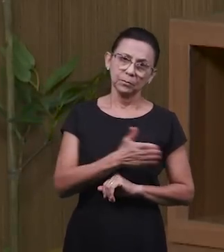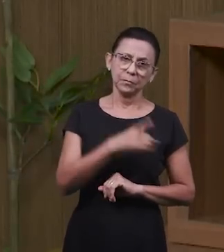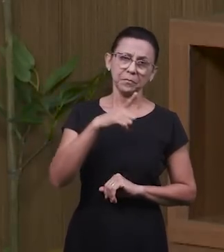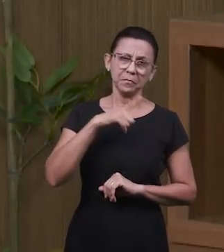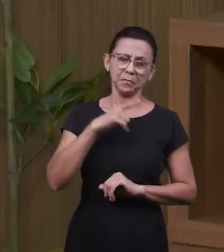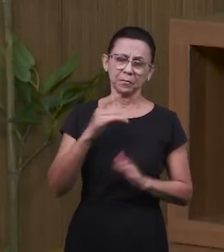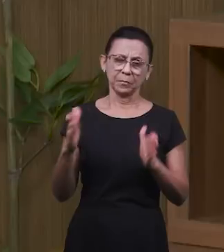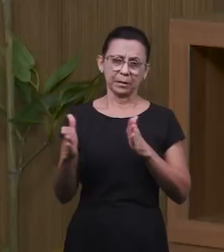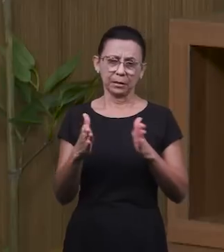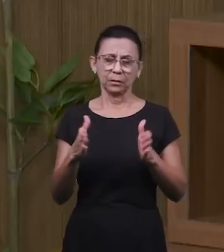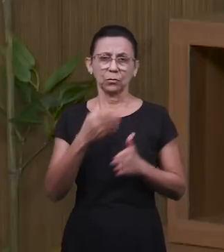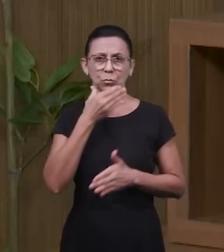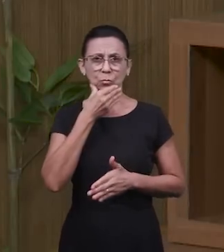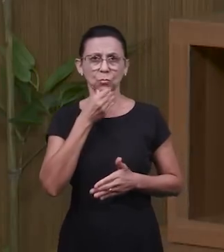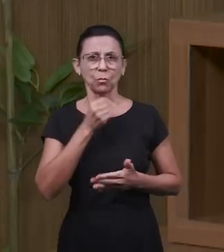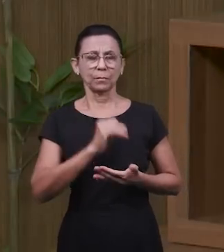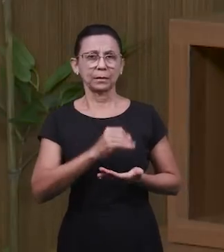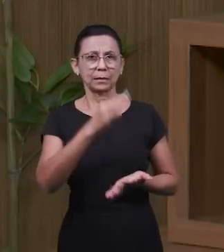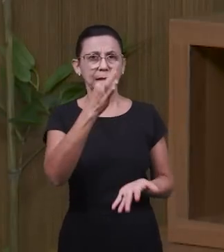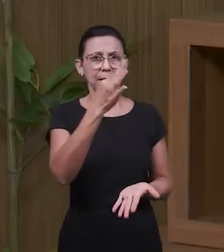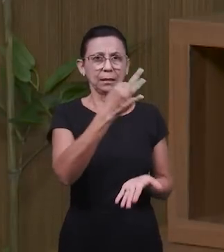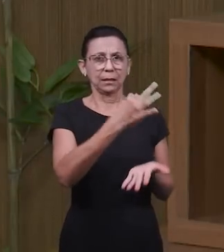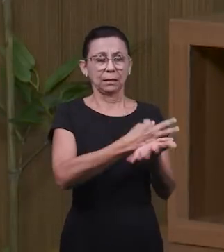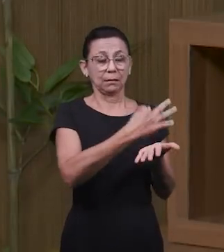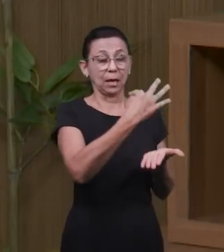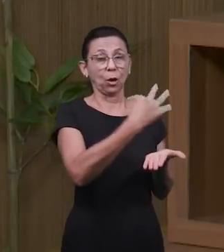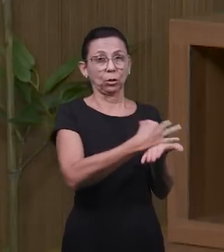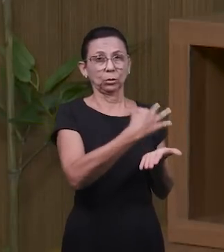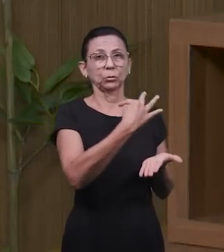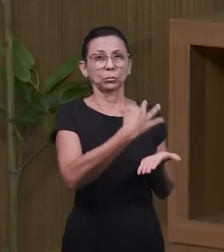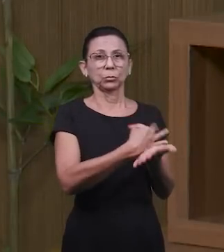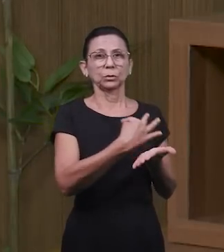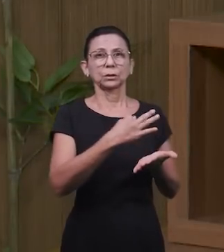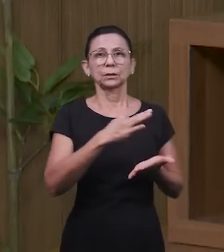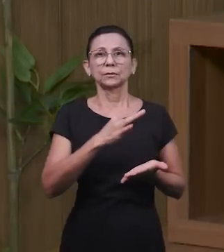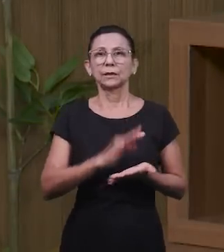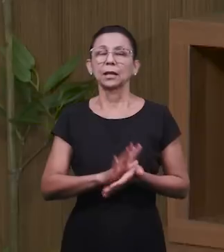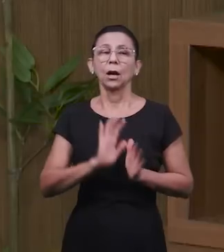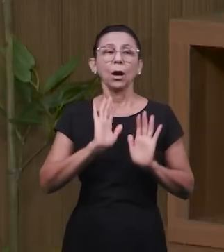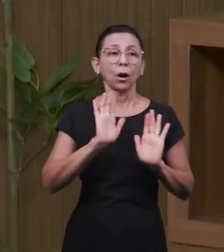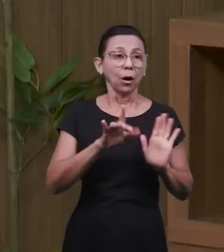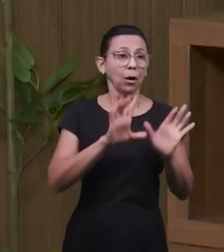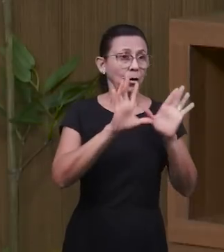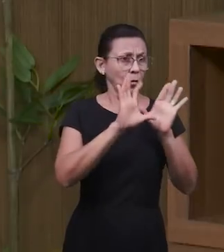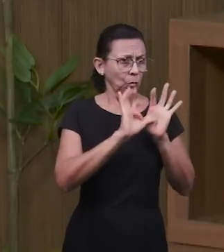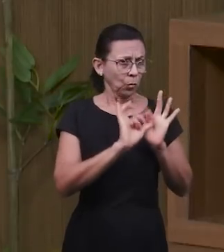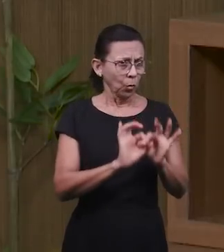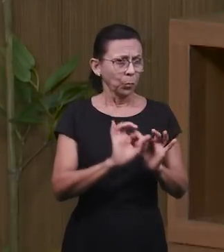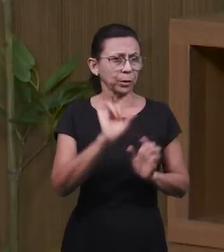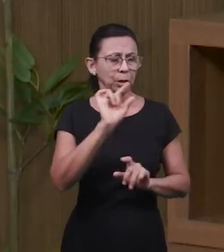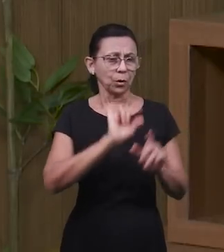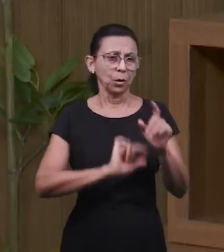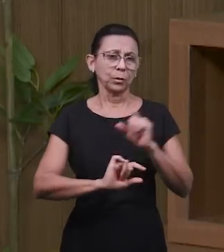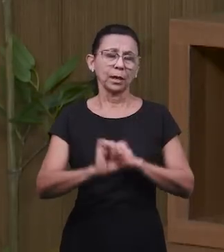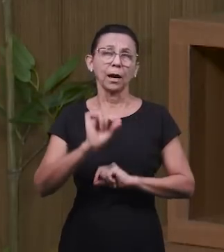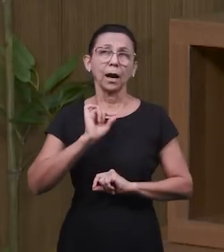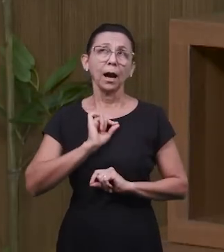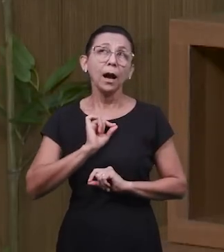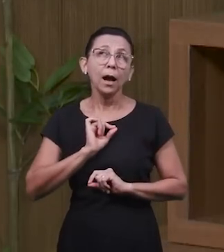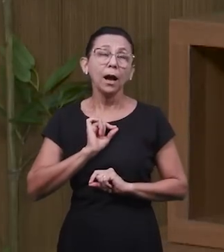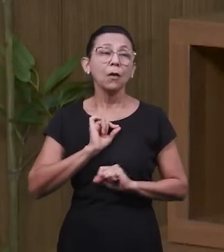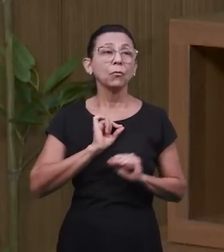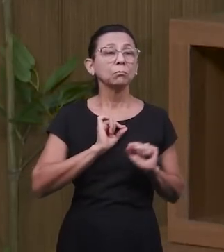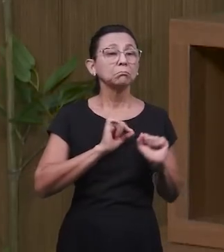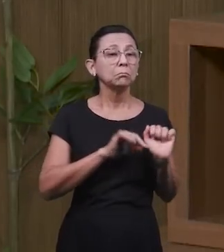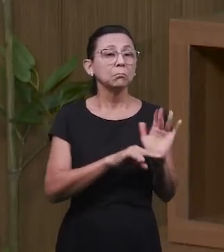que a comunhão é a comunhão onde eu vou dar uma cesta básica para alguém, onde eu vou